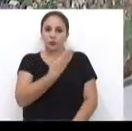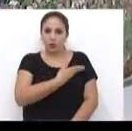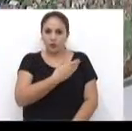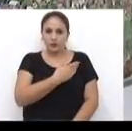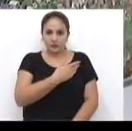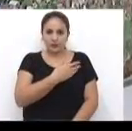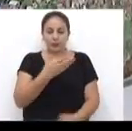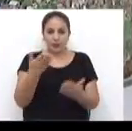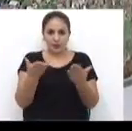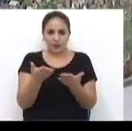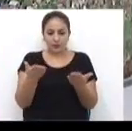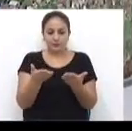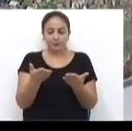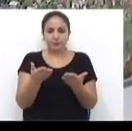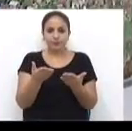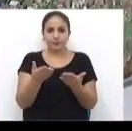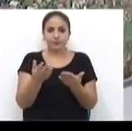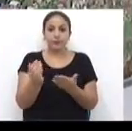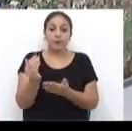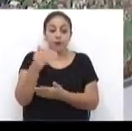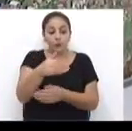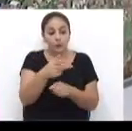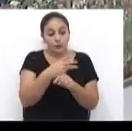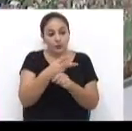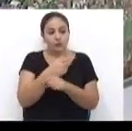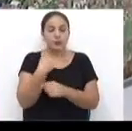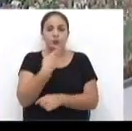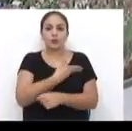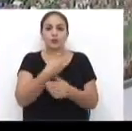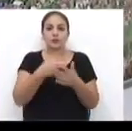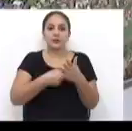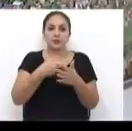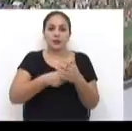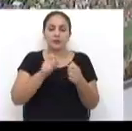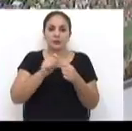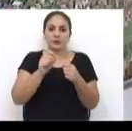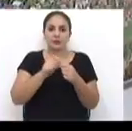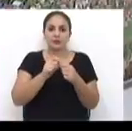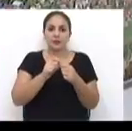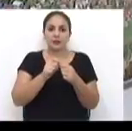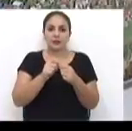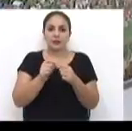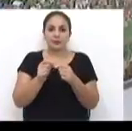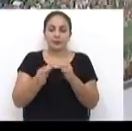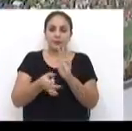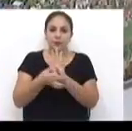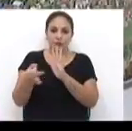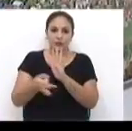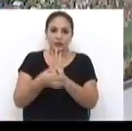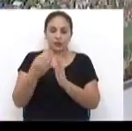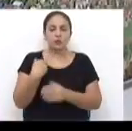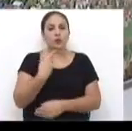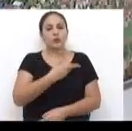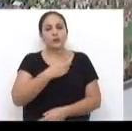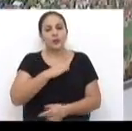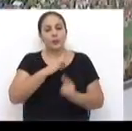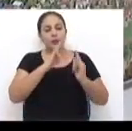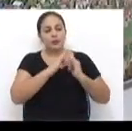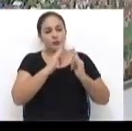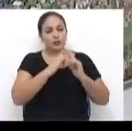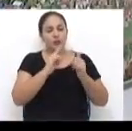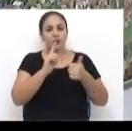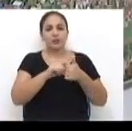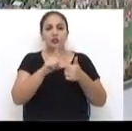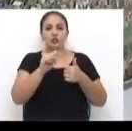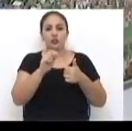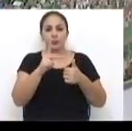também foram eleitos agora nessa legislatura, nos procuraram para nós tentar fazer um encaminhamento. Nós temos ali sinalizado que algumas entidades,